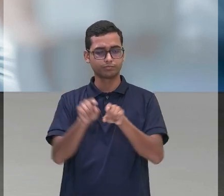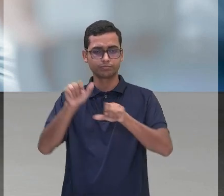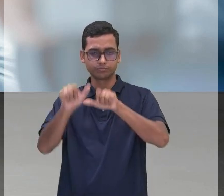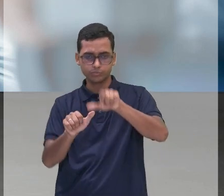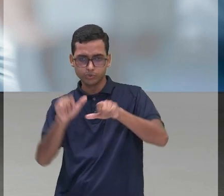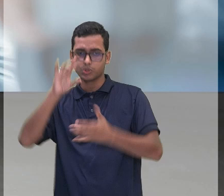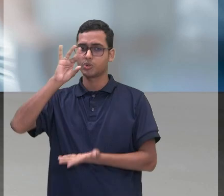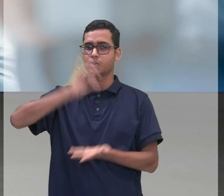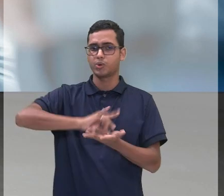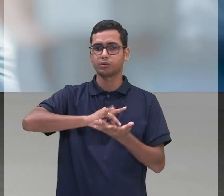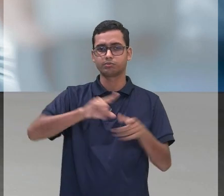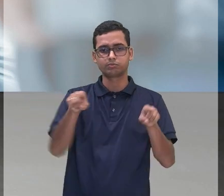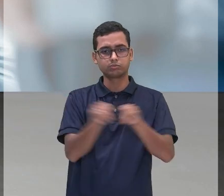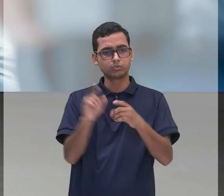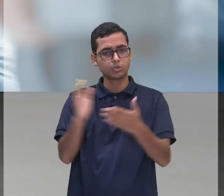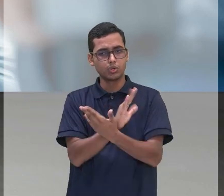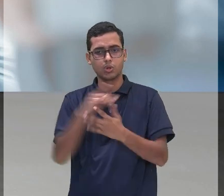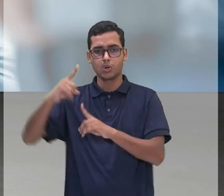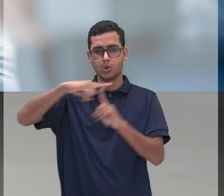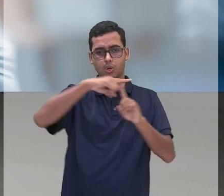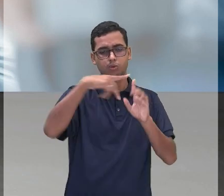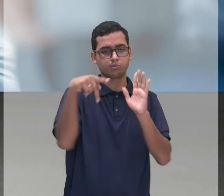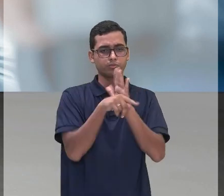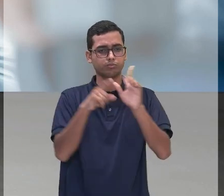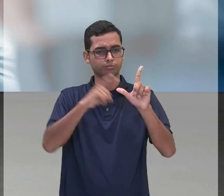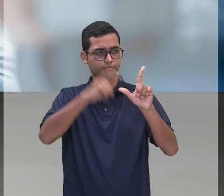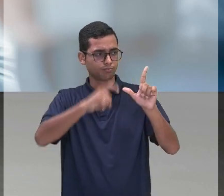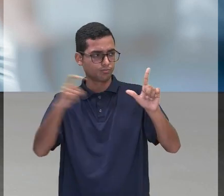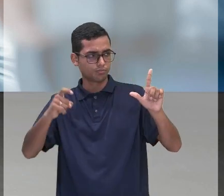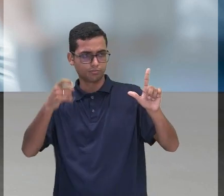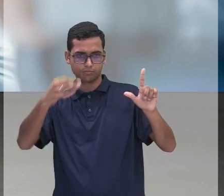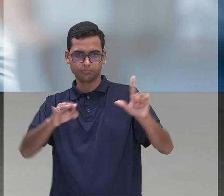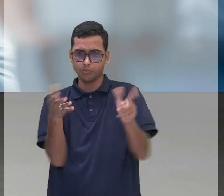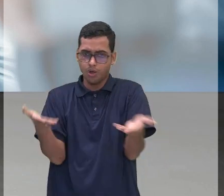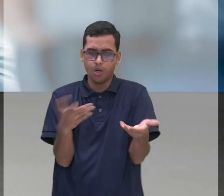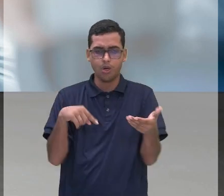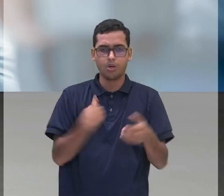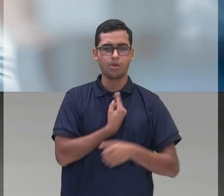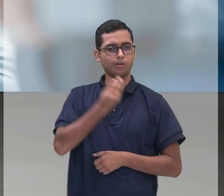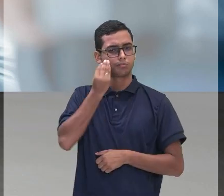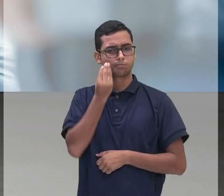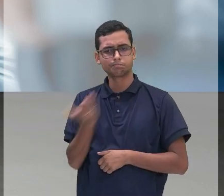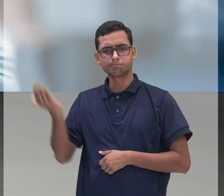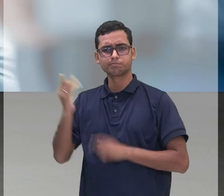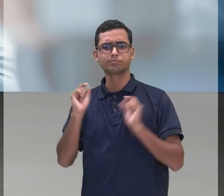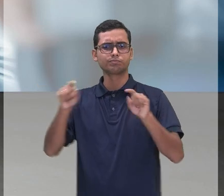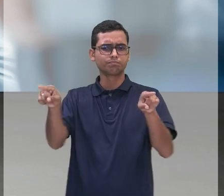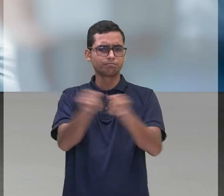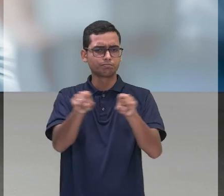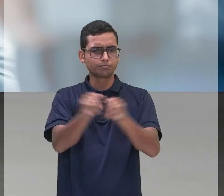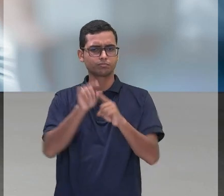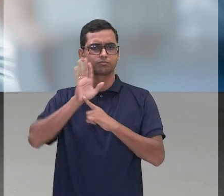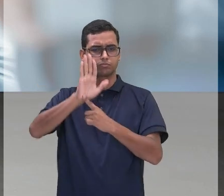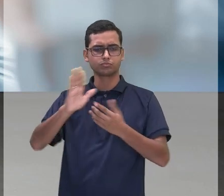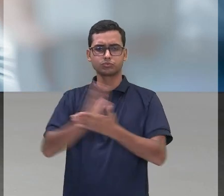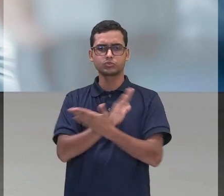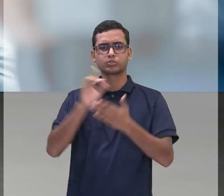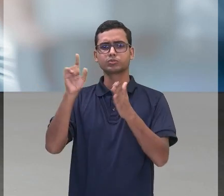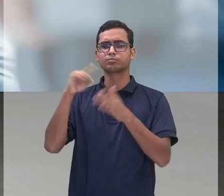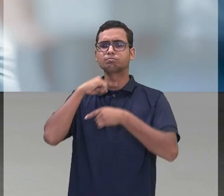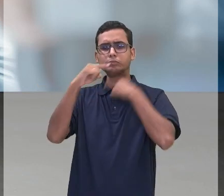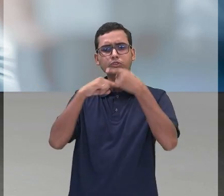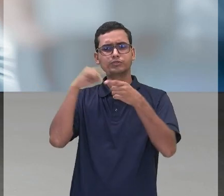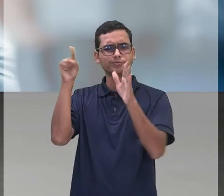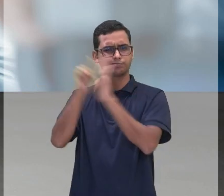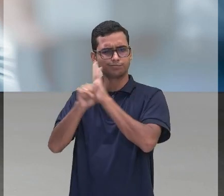manipular determinado tipo de gene. Tá? Então agora a gente vai observar também, né, a gente trouxe aí alguns questionamentos